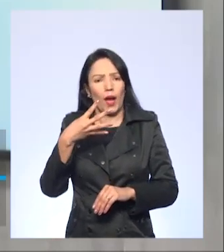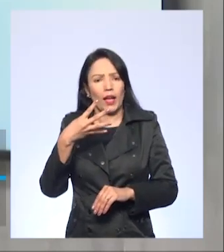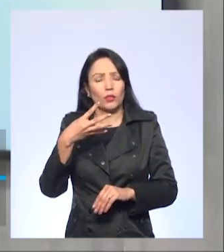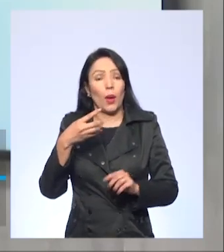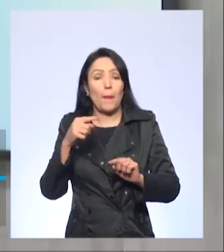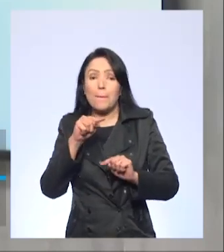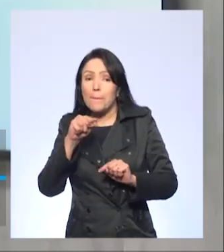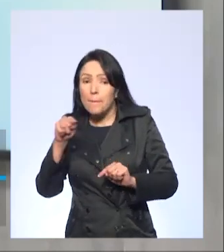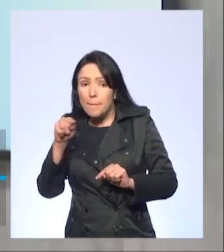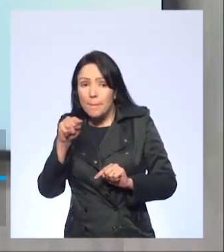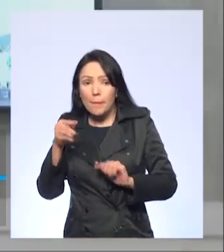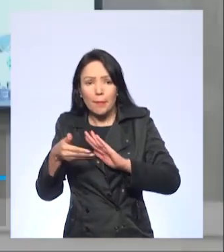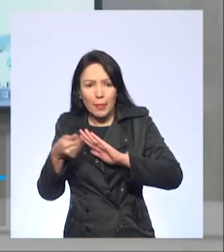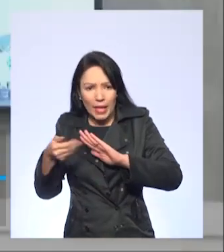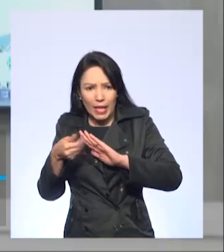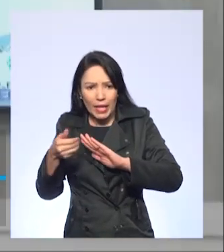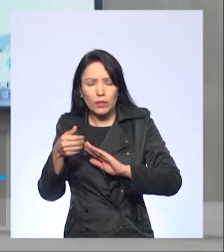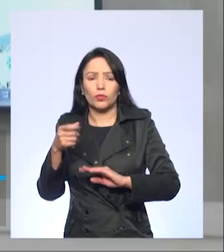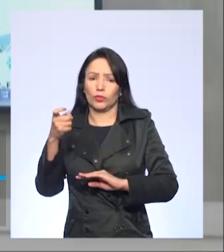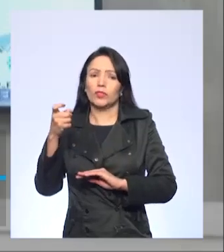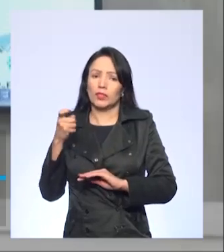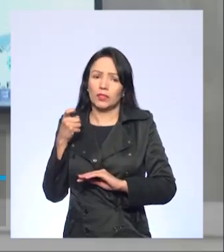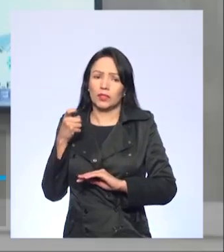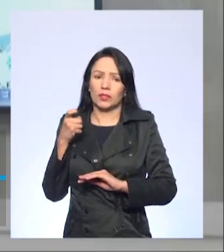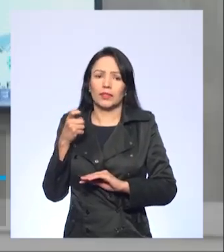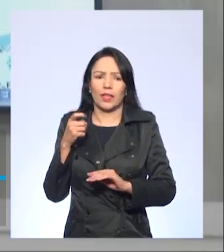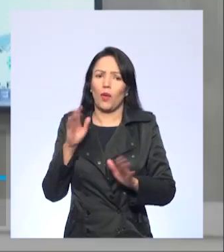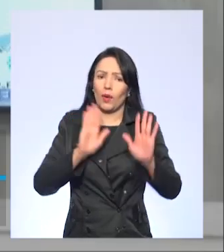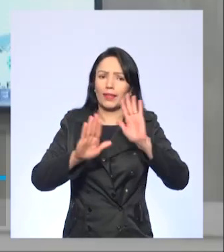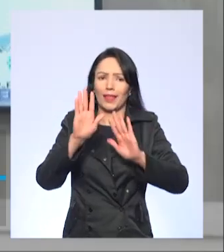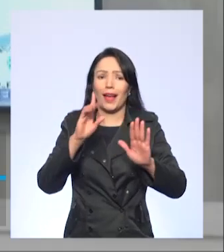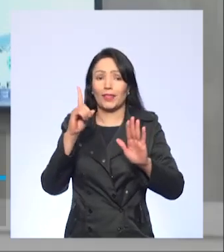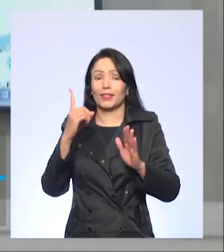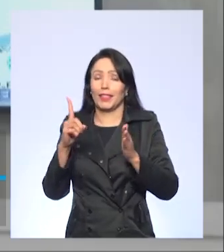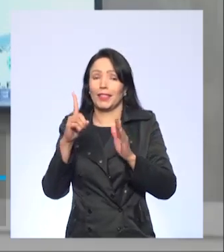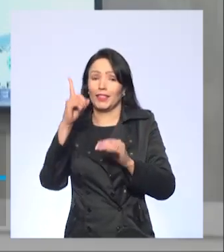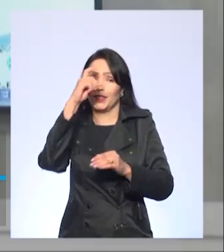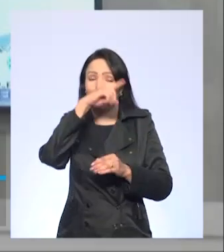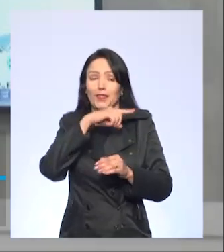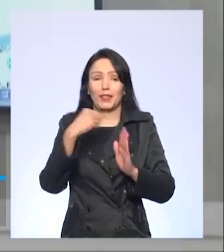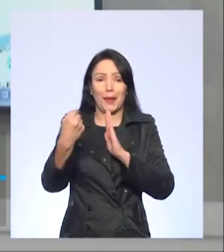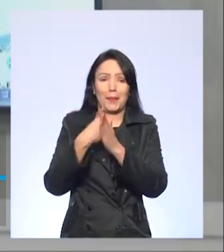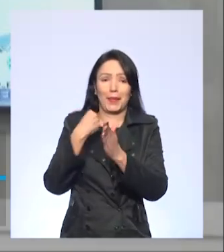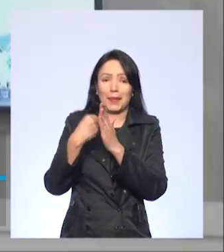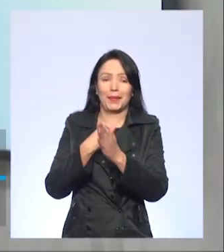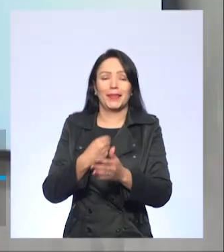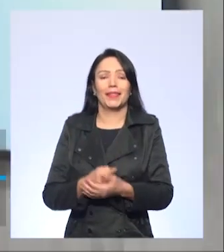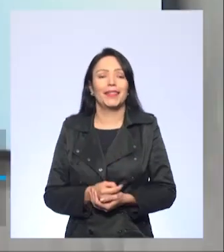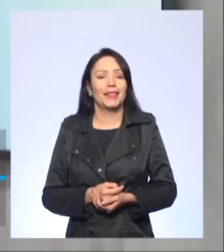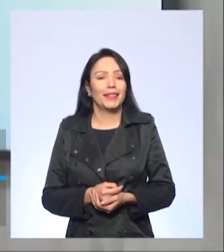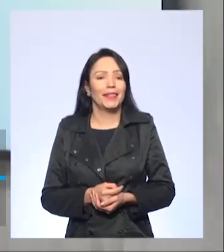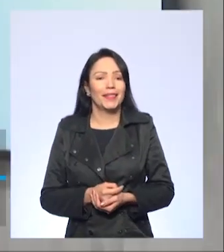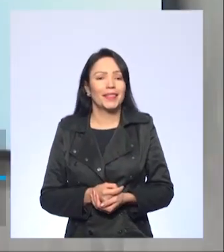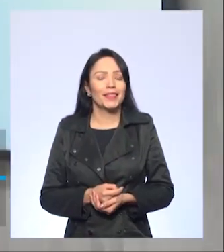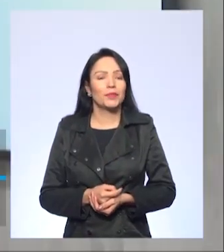posso responder. Ficou difícil para mim essa pergunta. Ficou preciso. Ela foi mal formulada. Próxima outra.